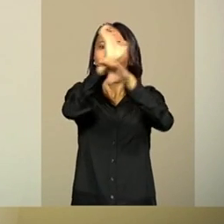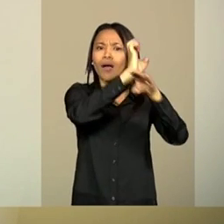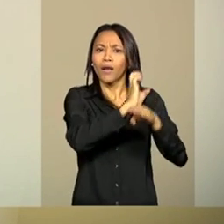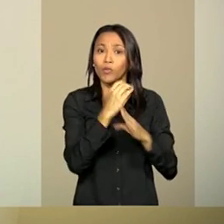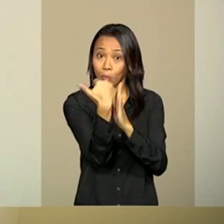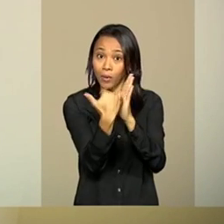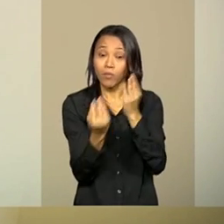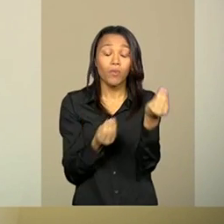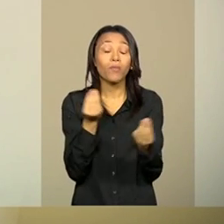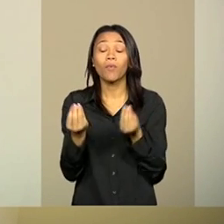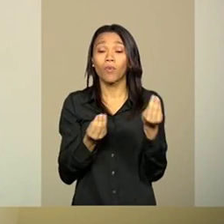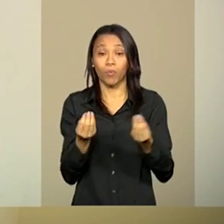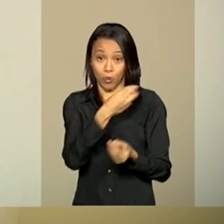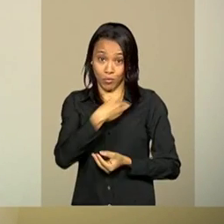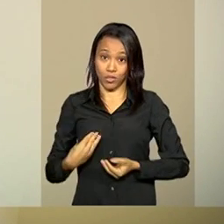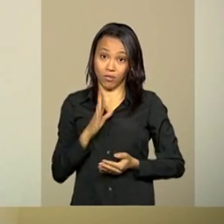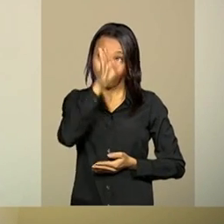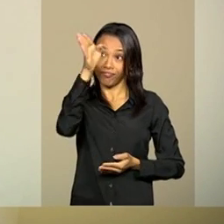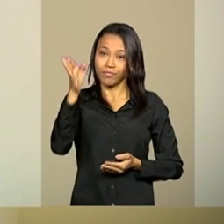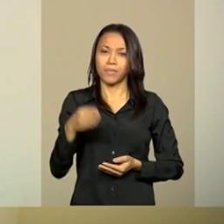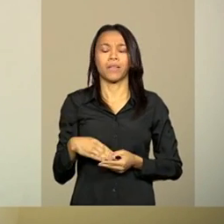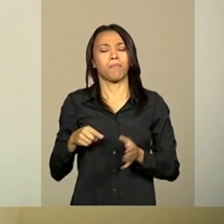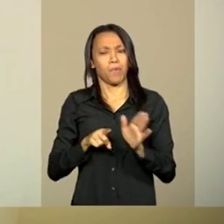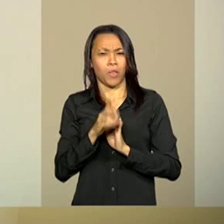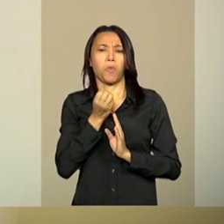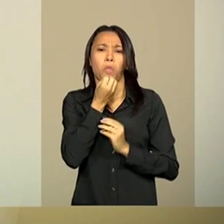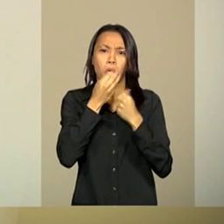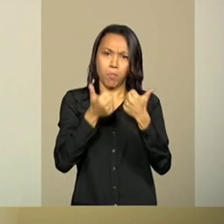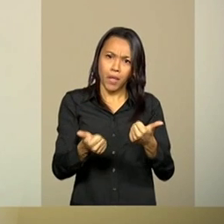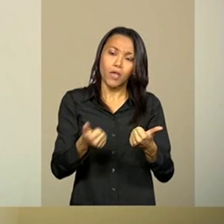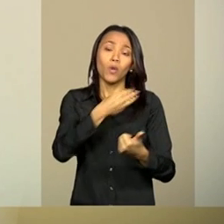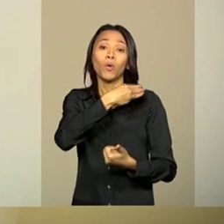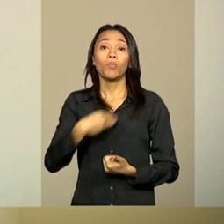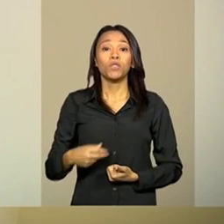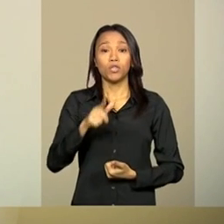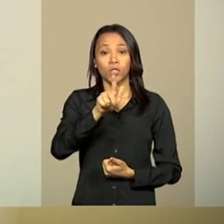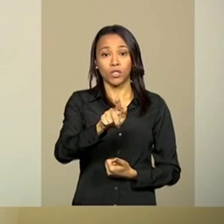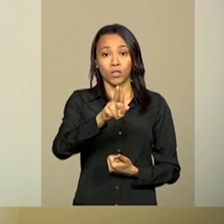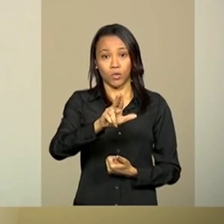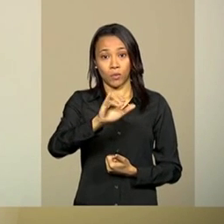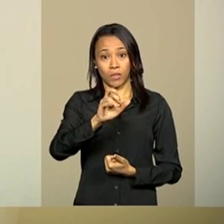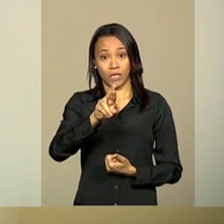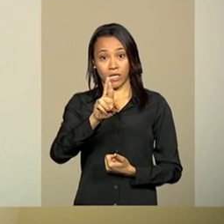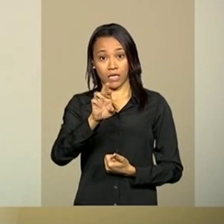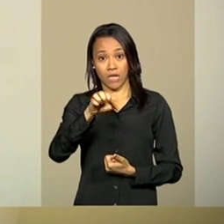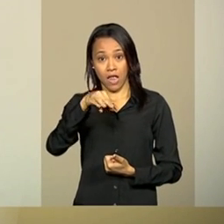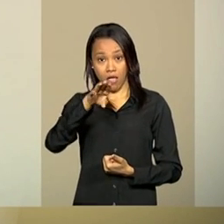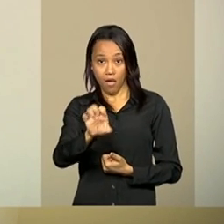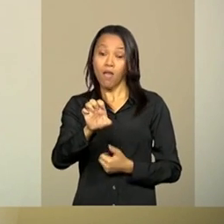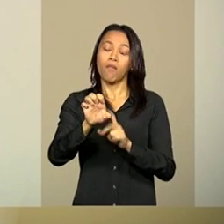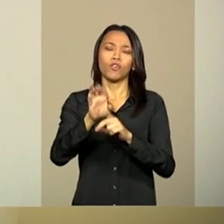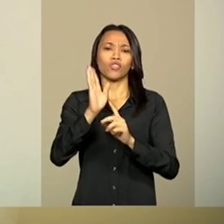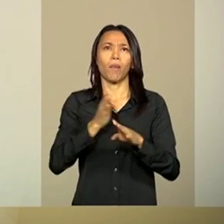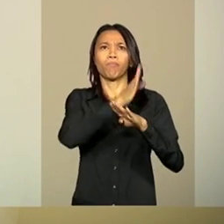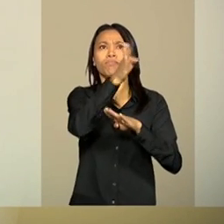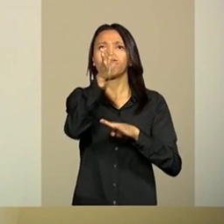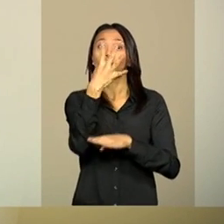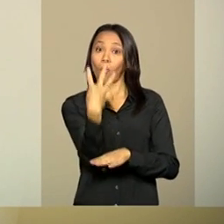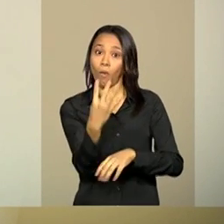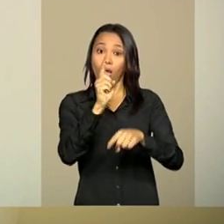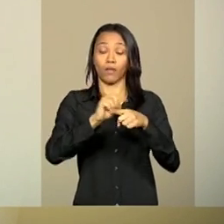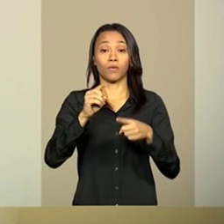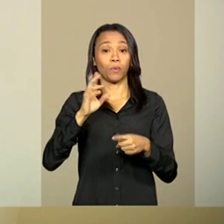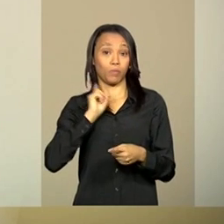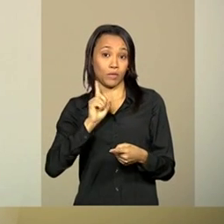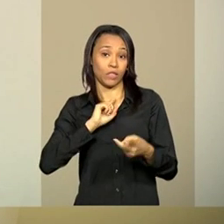do brasil está indo muito bem o ministro guilherme afif já percorreu quatro estados minas gerais